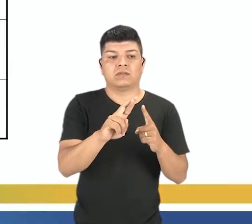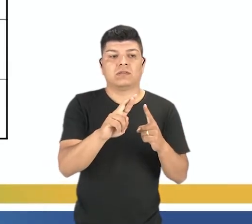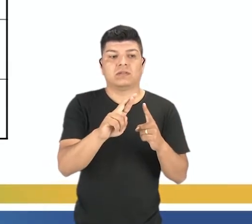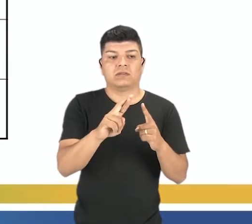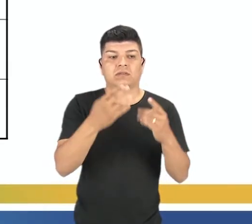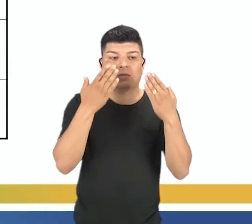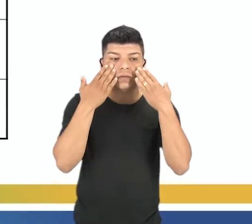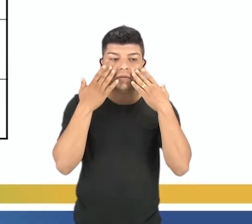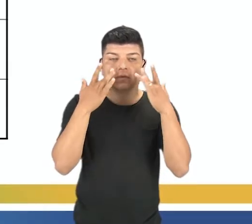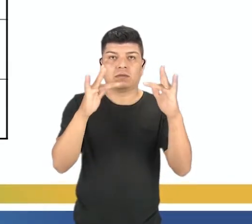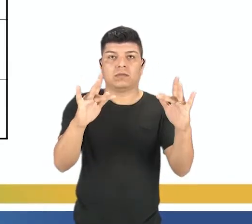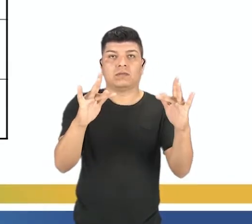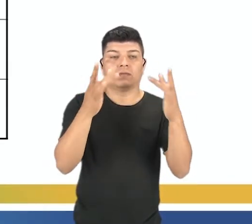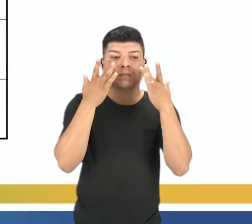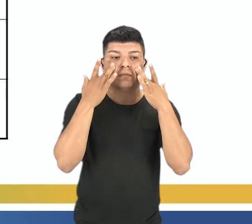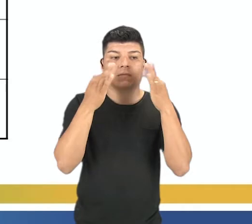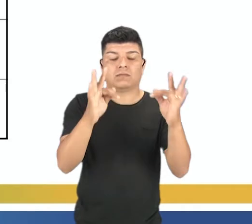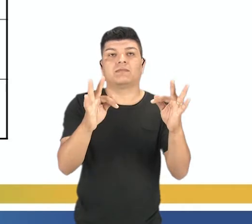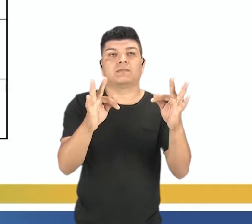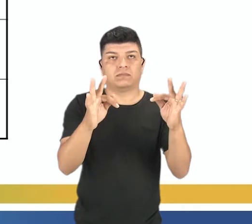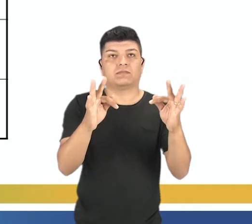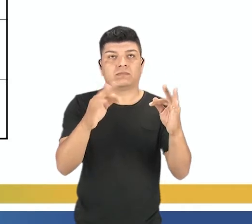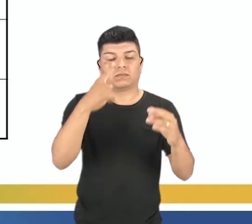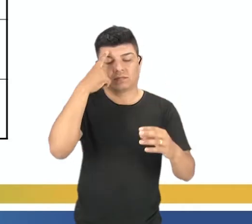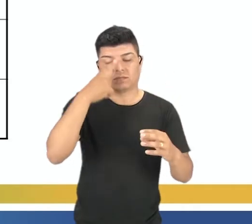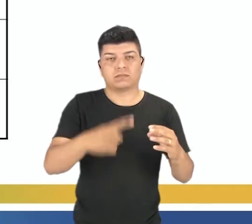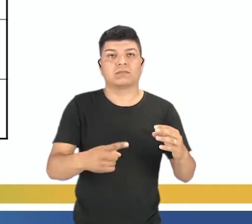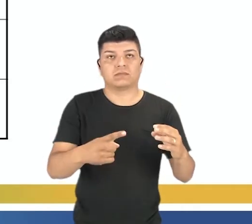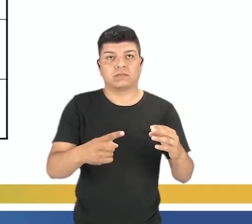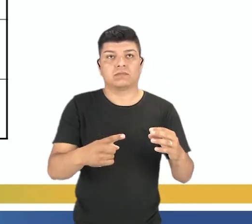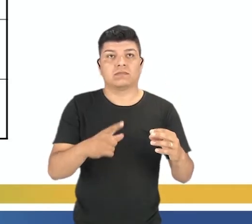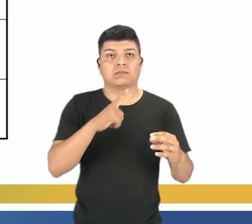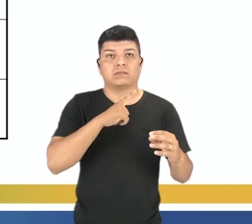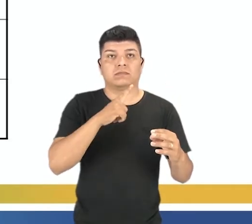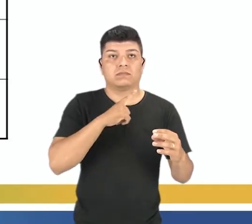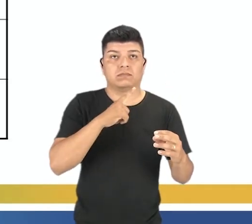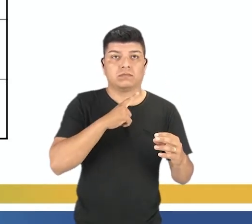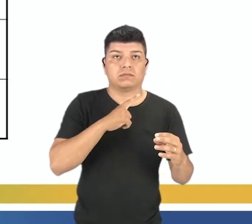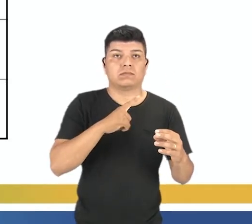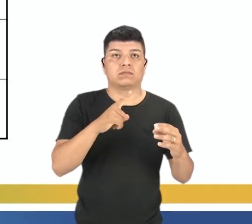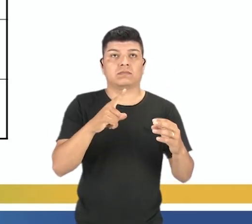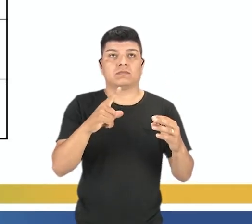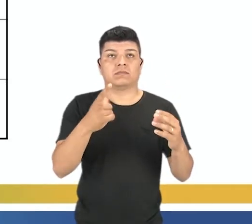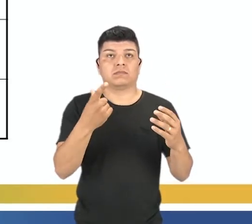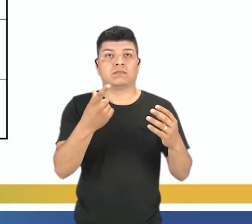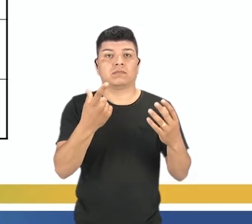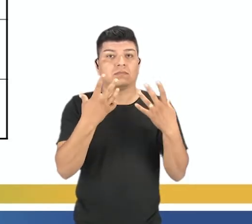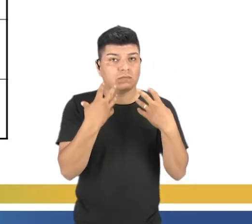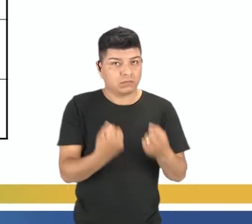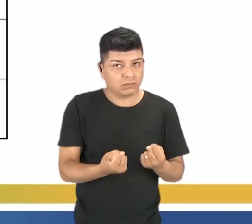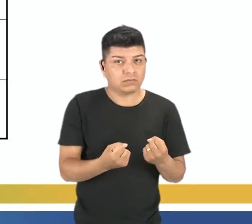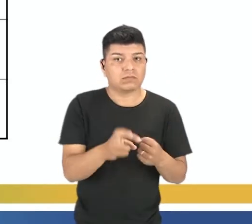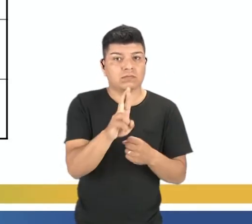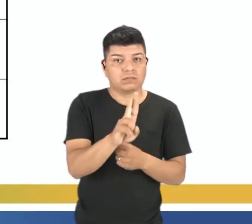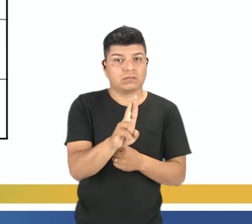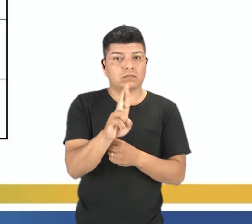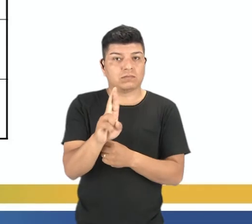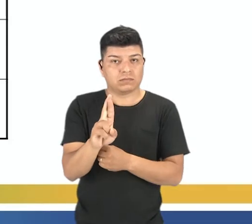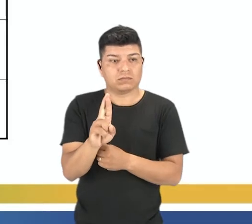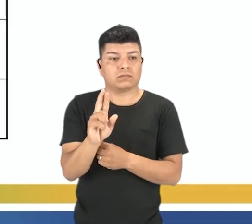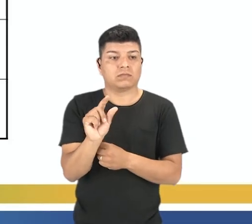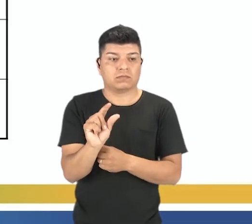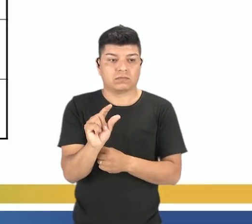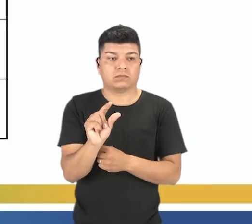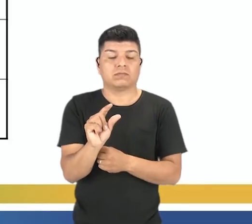e eu vou ter assim, ó, a dominância e a recessividade. Se eu tenho um indivíduo recessivo, Rzinho, ele vai ser